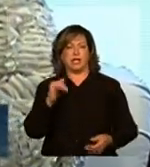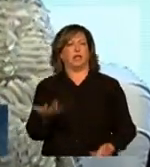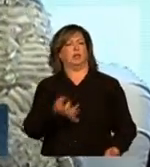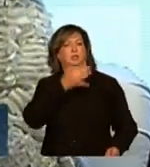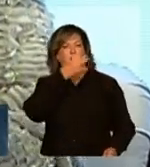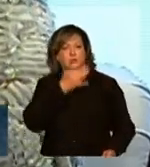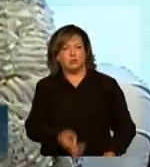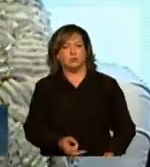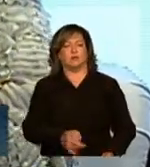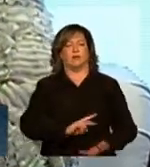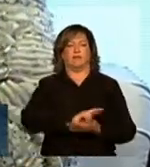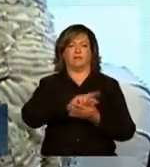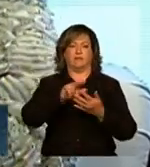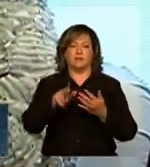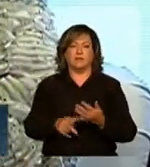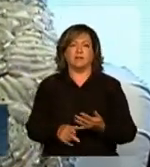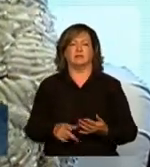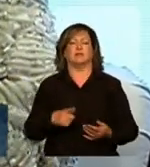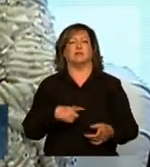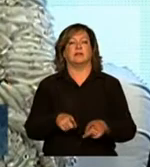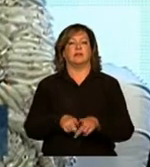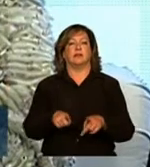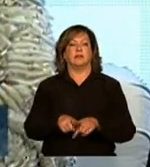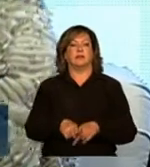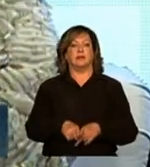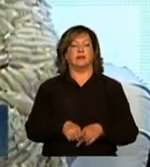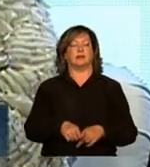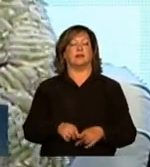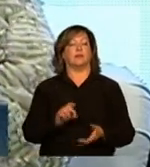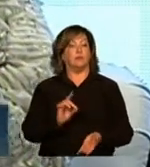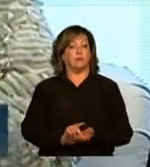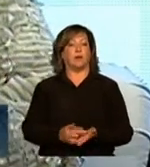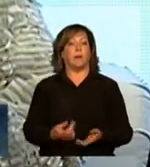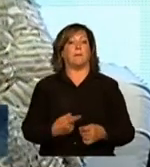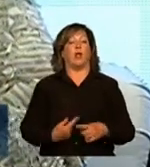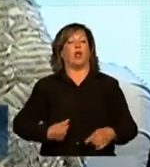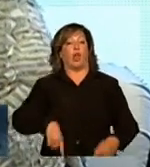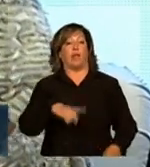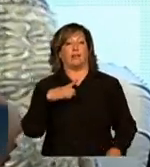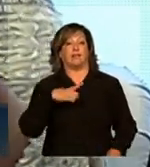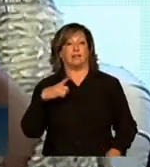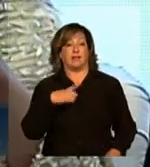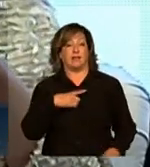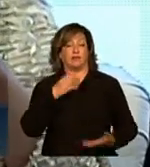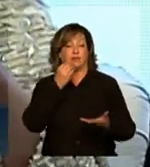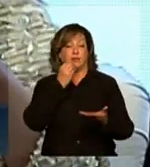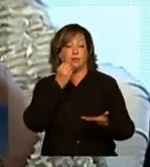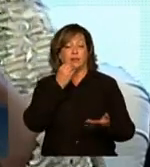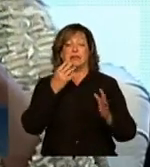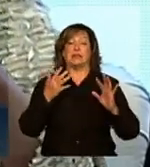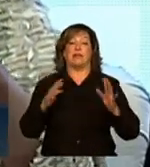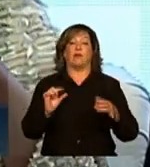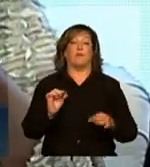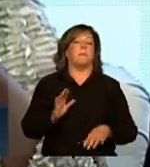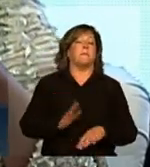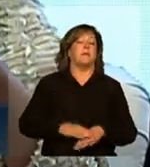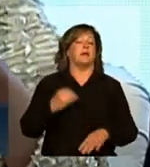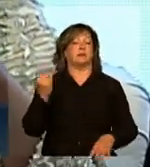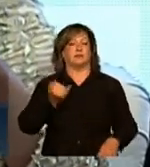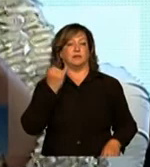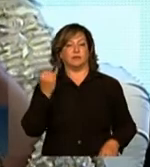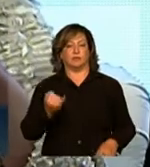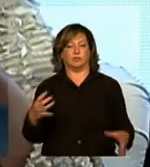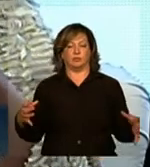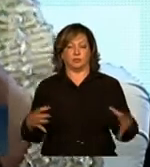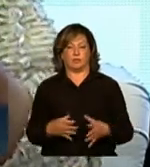sugestões, de construção de políticas públicas de fato. Quer dizer, nós temos um espaço, talvez dos mais ricos, de construção de